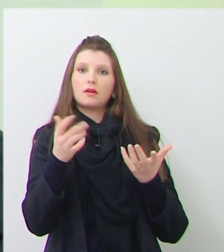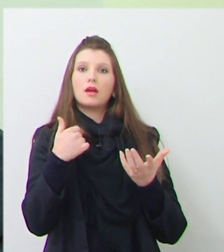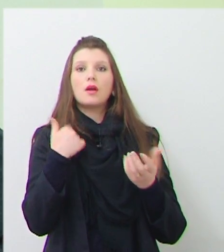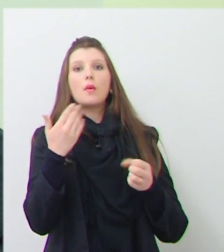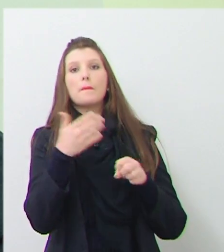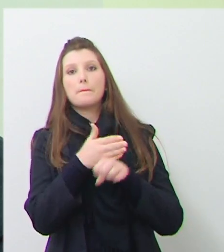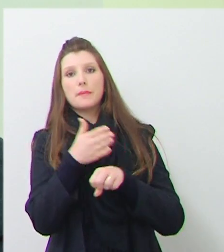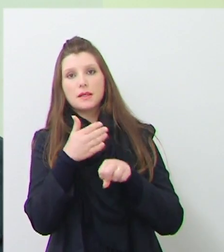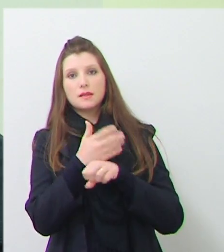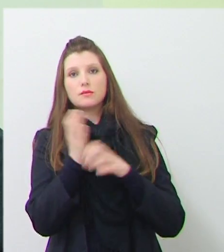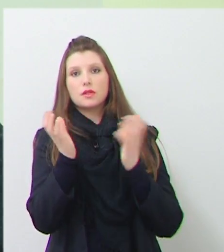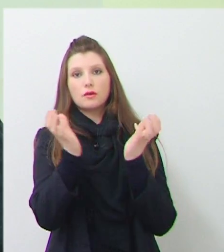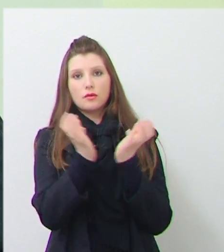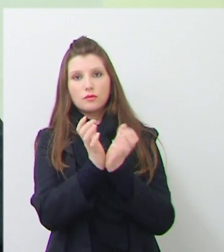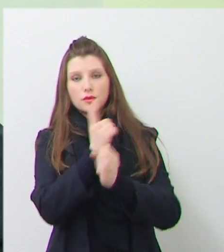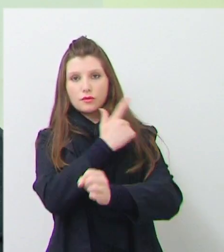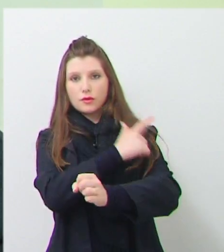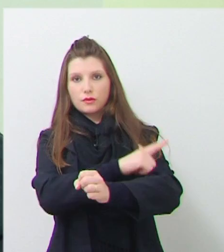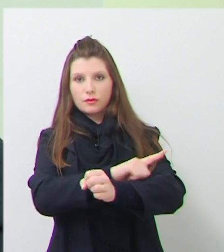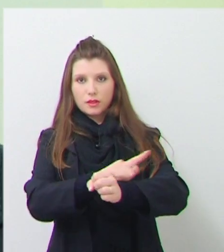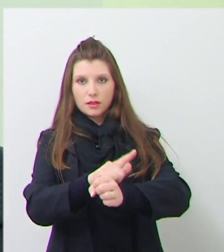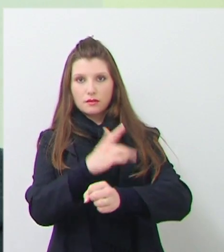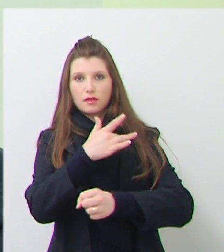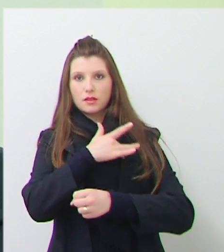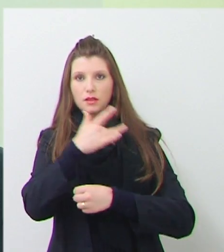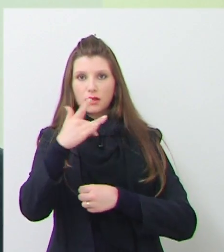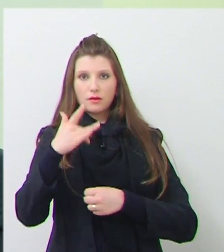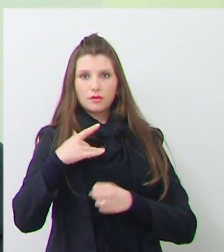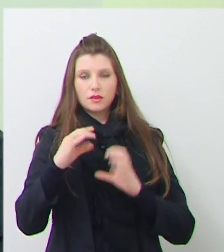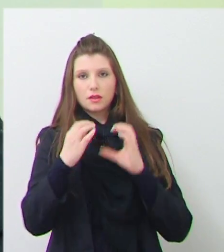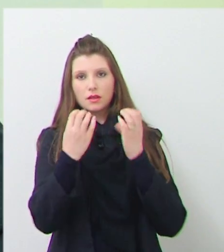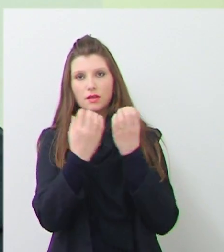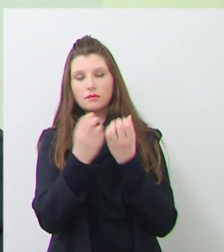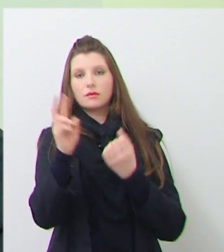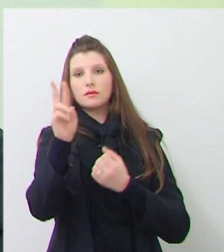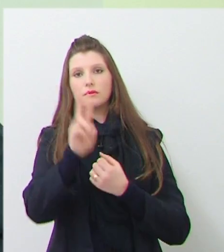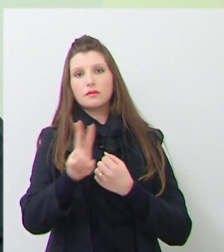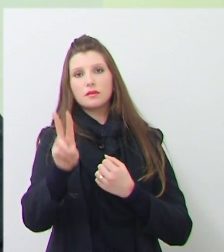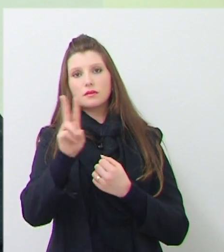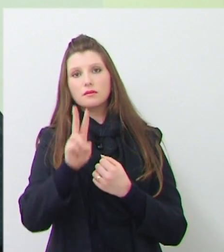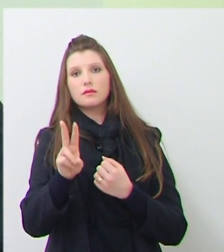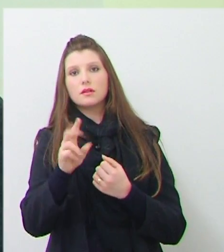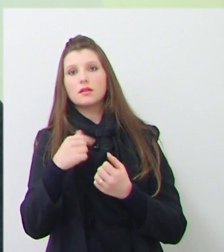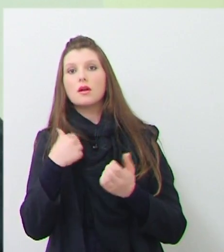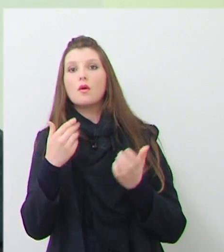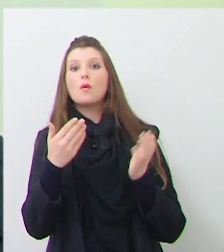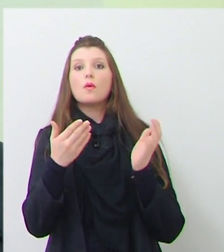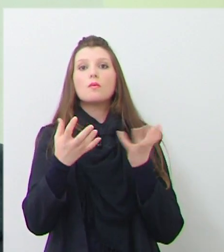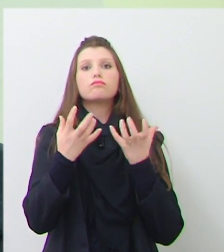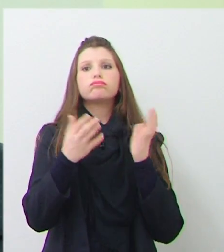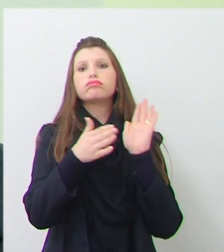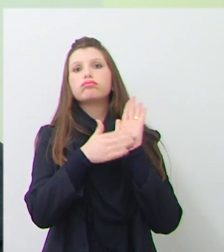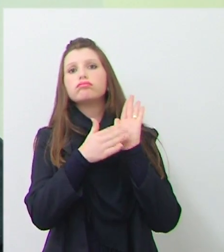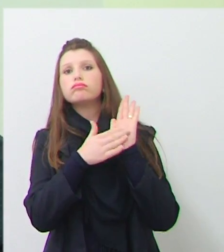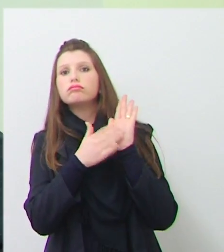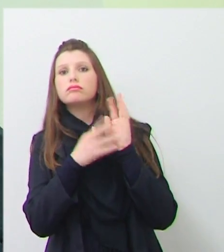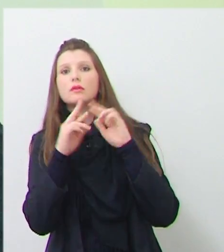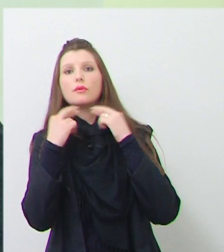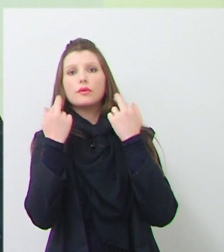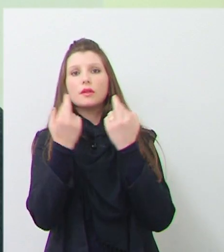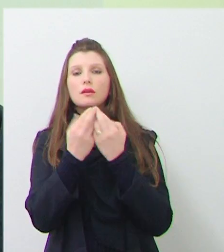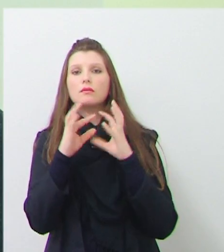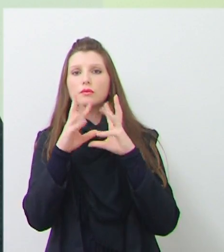participo da Comissão de Educação e Saúde da Câmara de Vereadores, hoje propus uma reunião para amanhã às 3 horas da